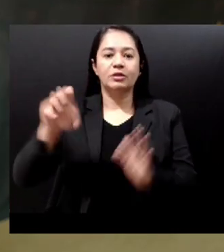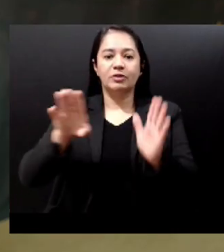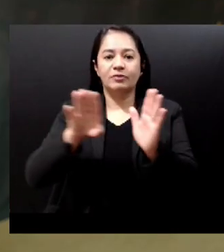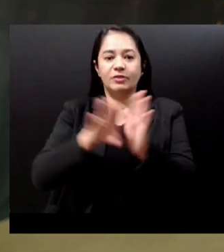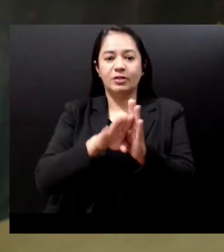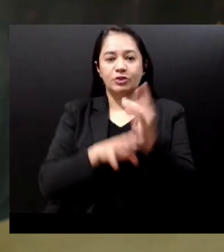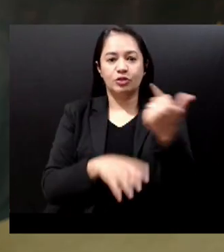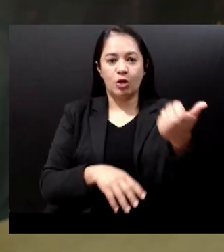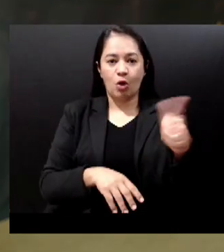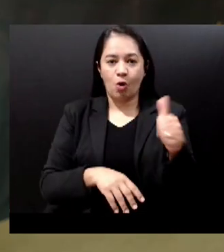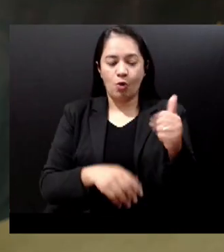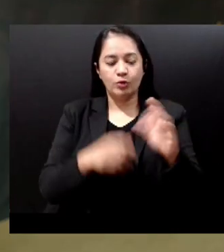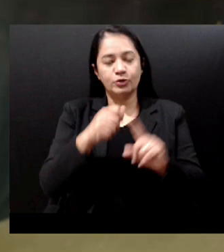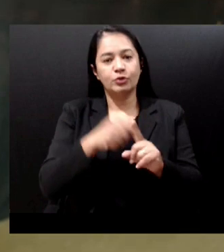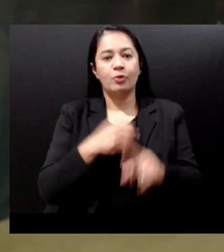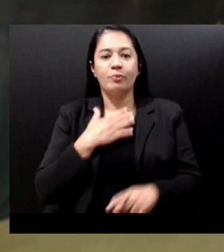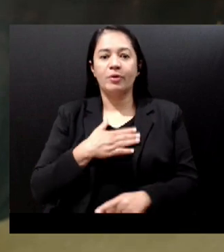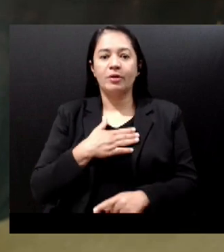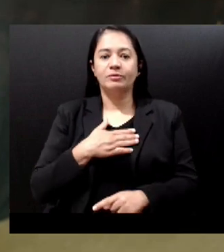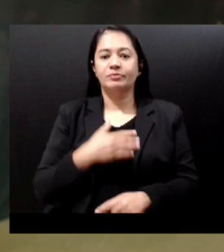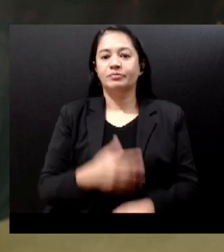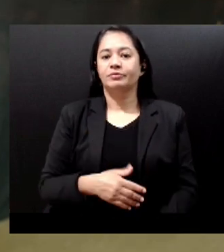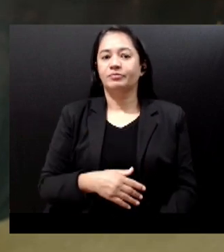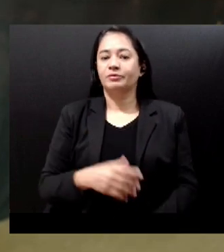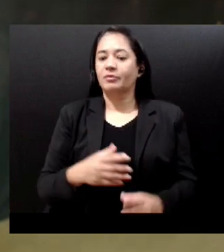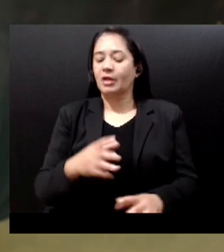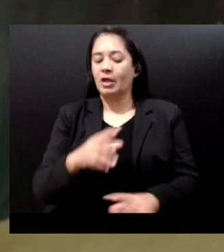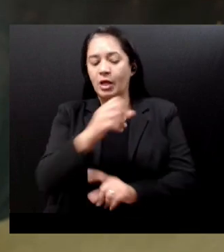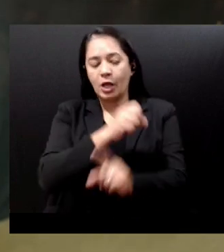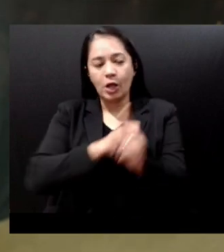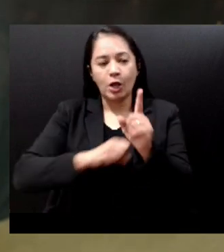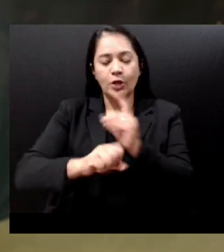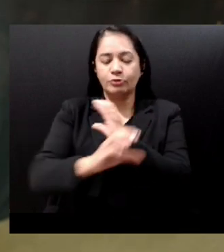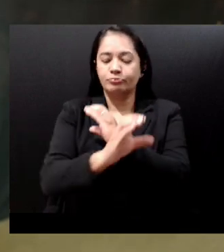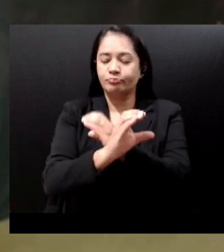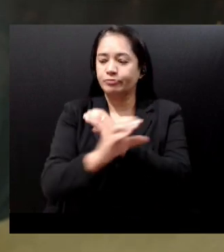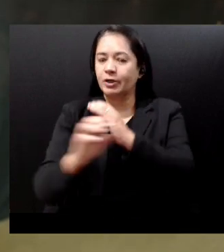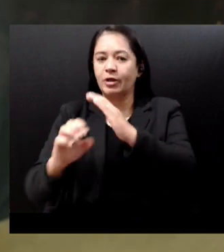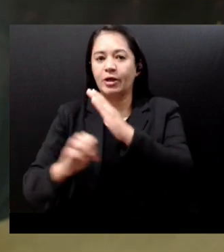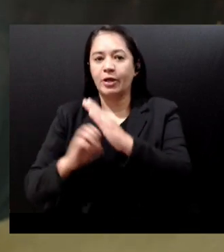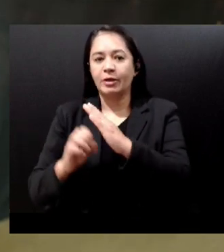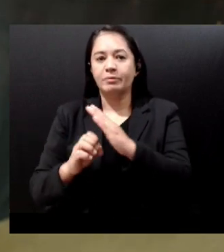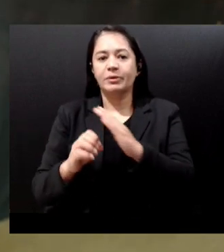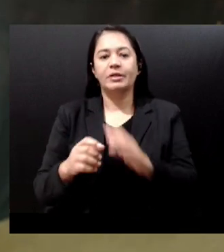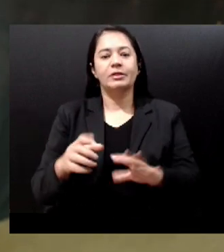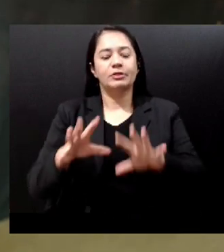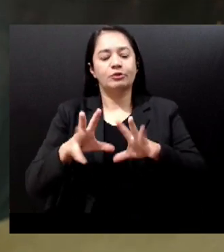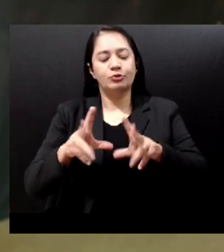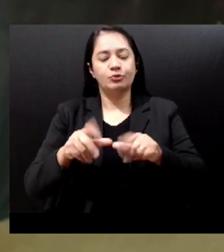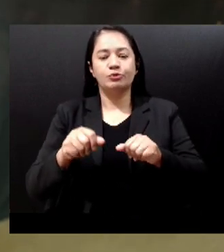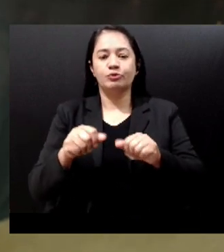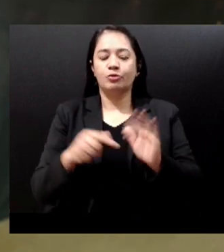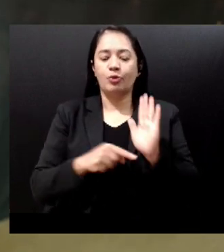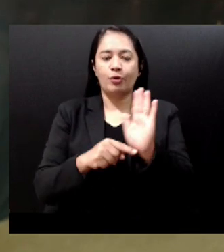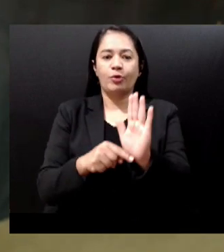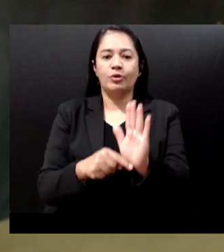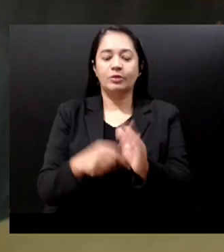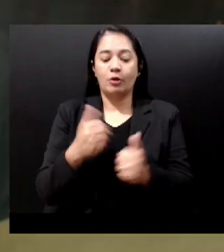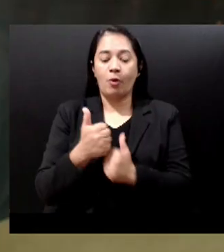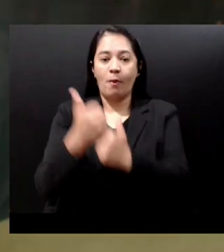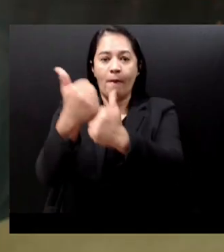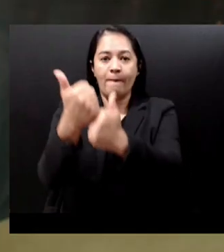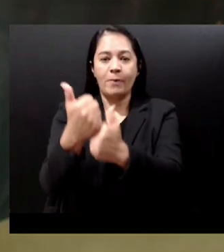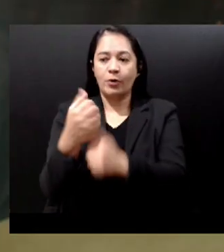e contou com uma forte adesão da sociedade civil, empresas e veículos de comunicação locais, né? Entre os apoiadores institucionais